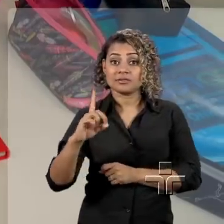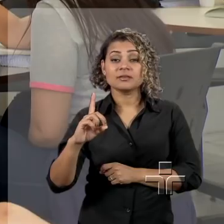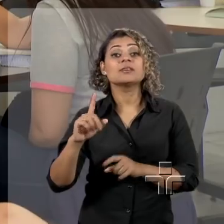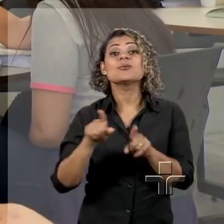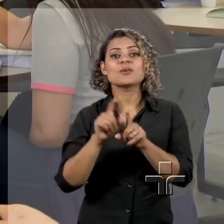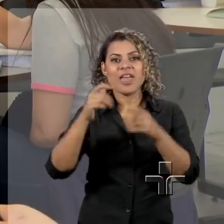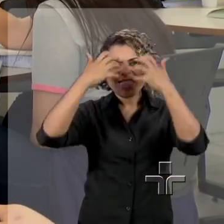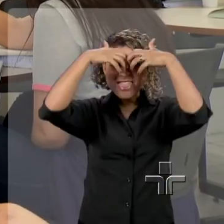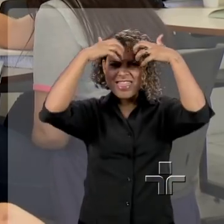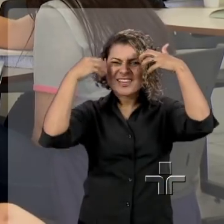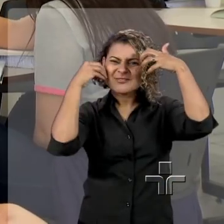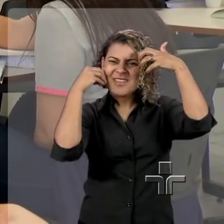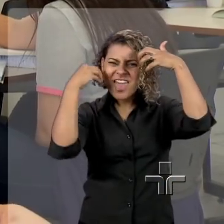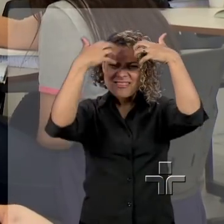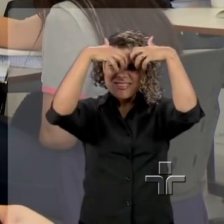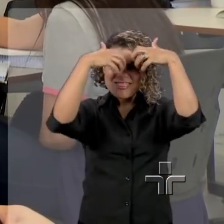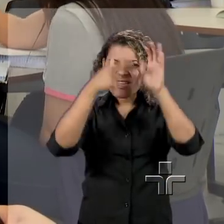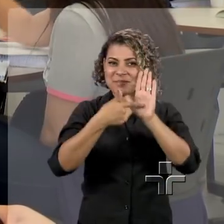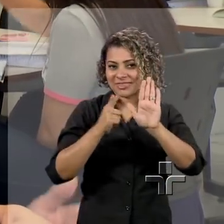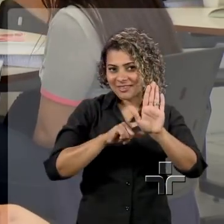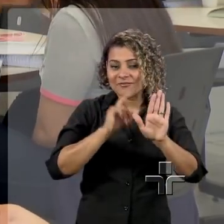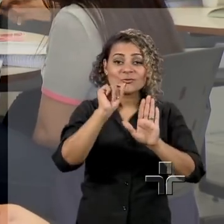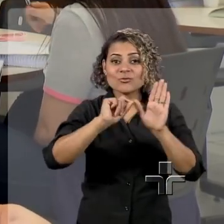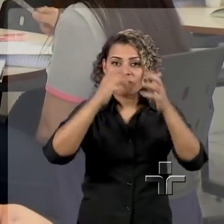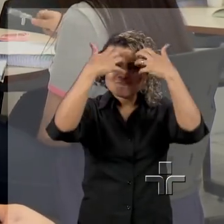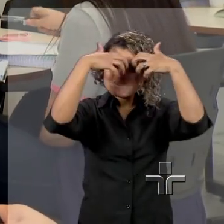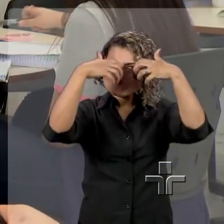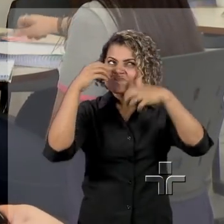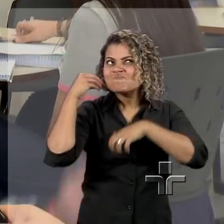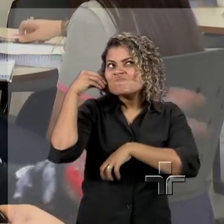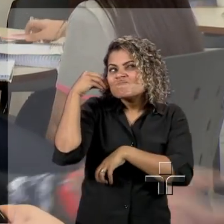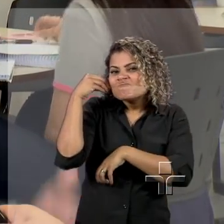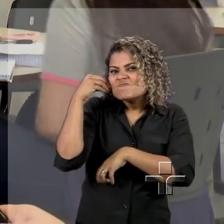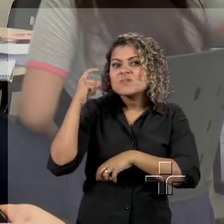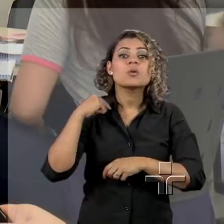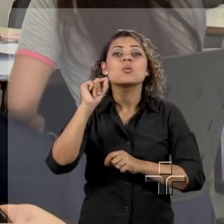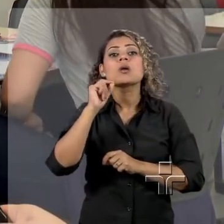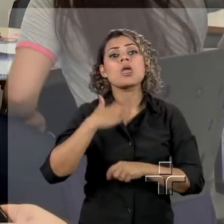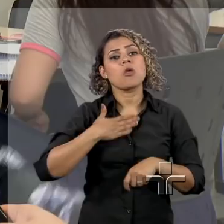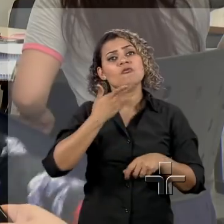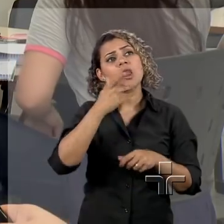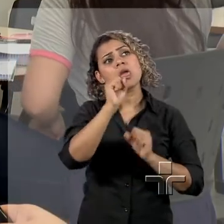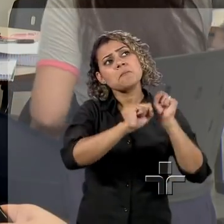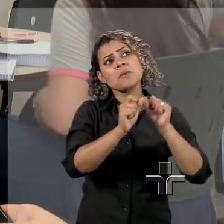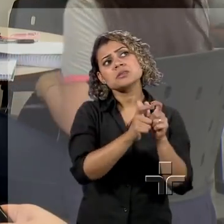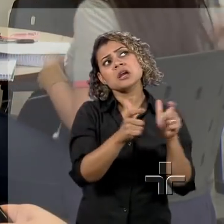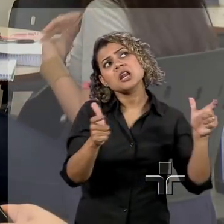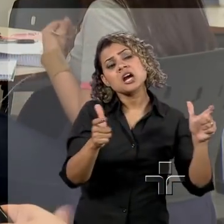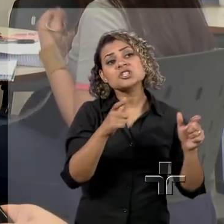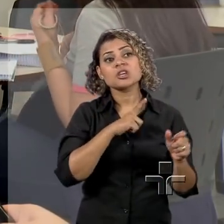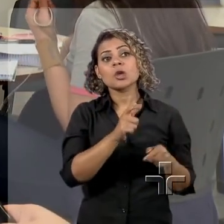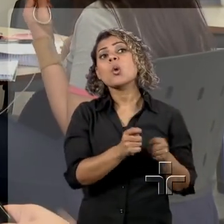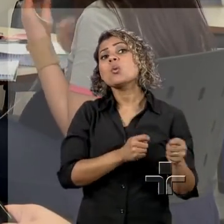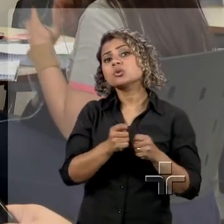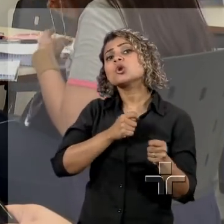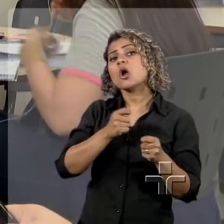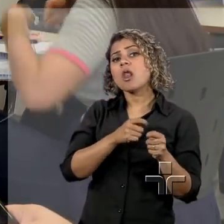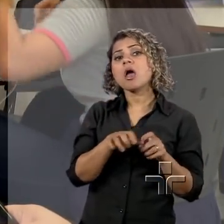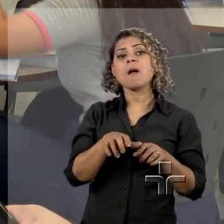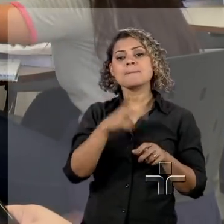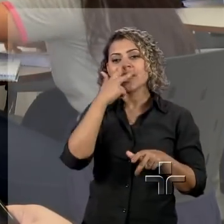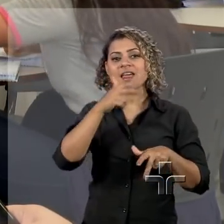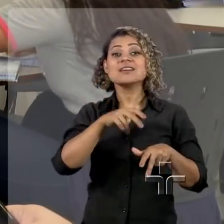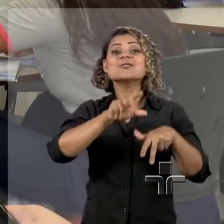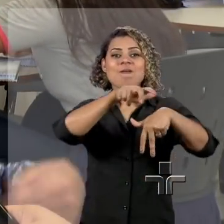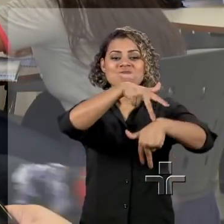vivências. Eu falei, tipo, sobre as empresas em si, as empresas grandes no mundo virtual, que manipula, tipo, as pessoas. Você começa pesquisando algo e,